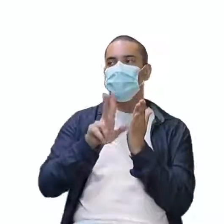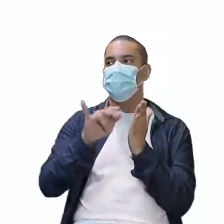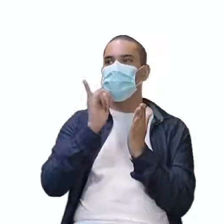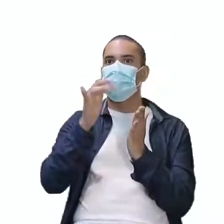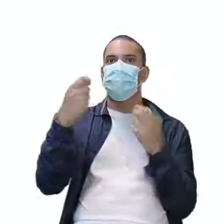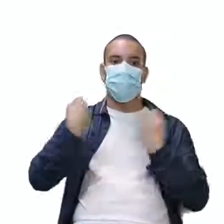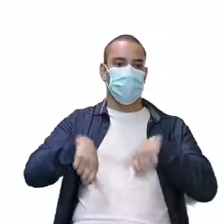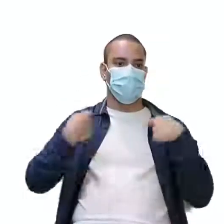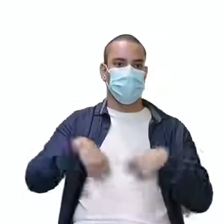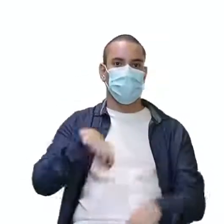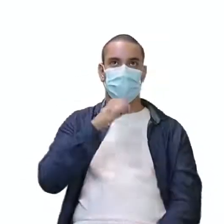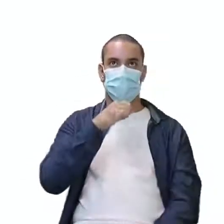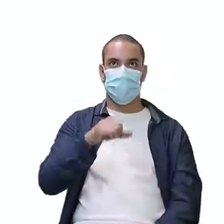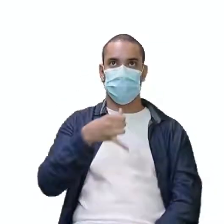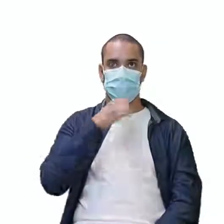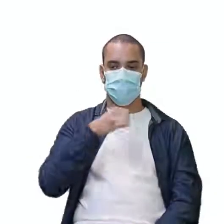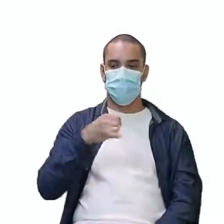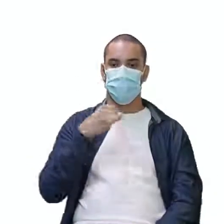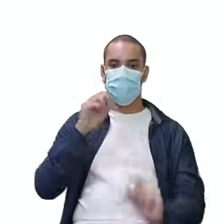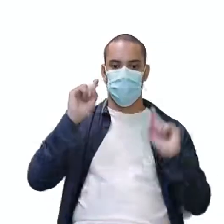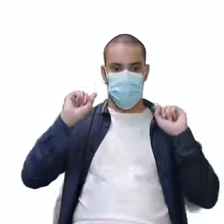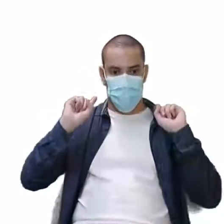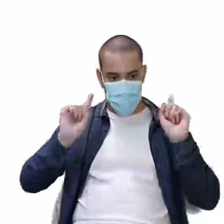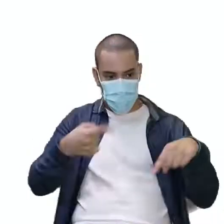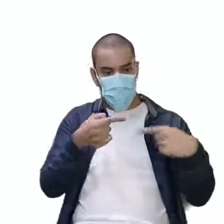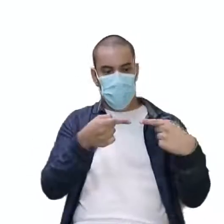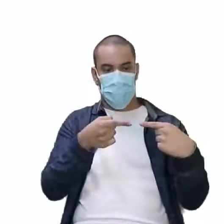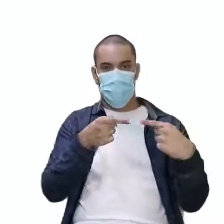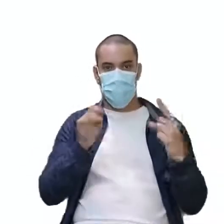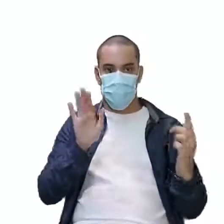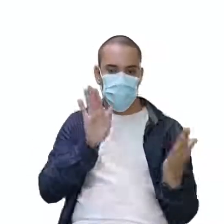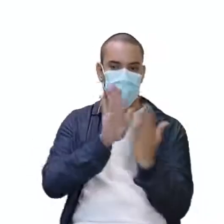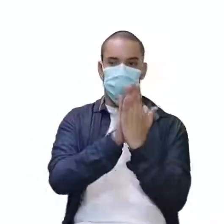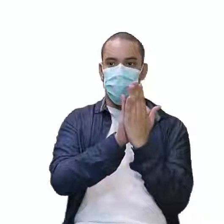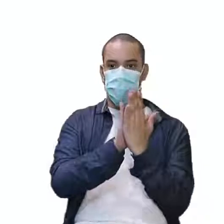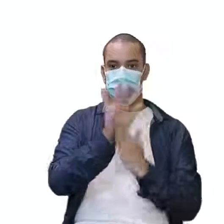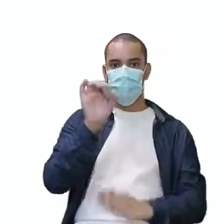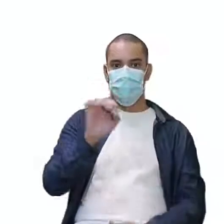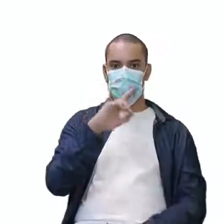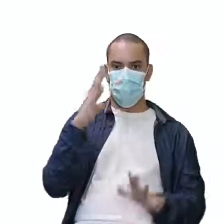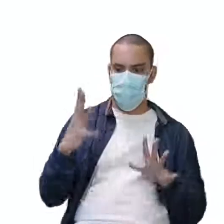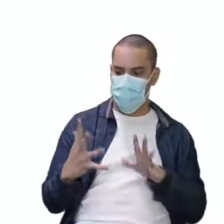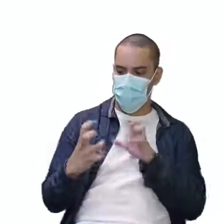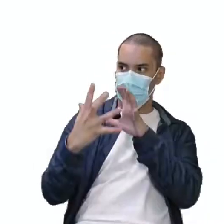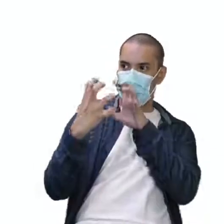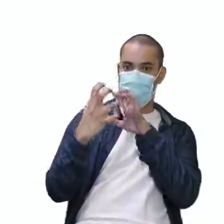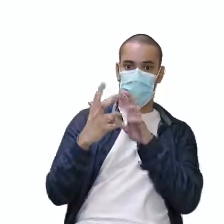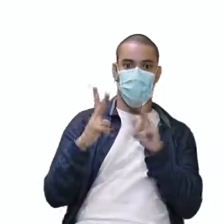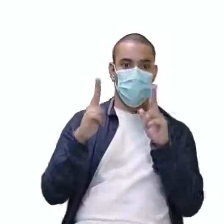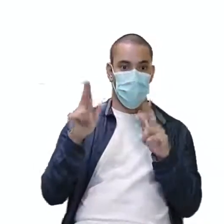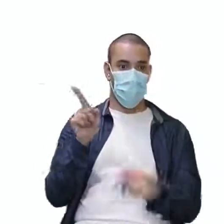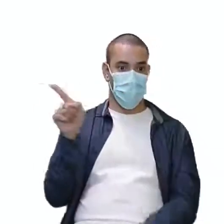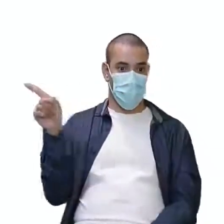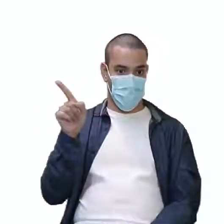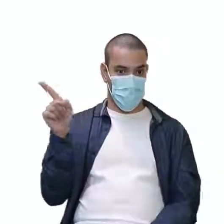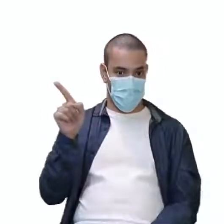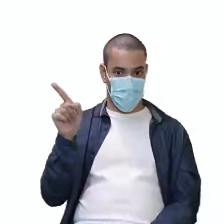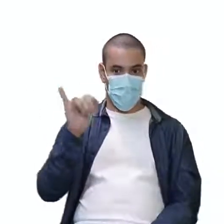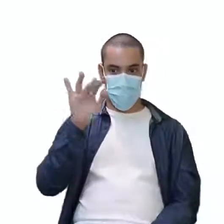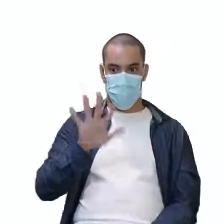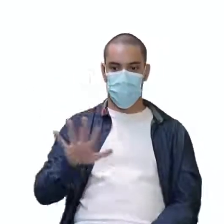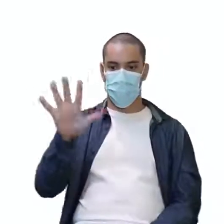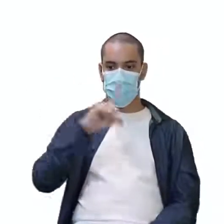Necessidade de energia para se combater ou entrar em vias de fato, como a gente colocou ali na imagem, estão